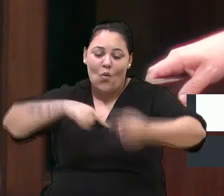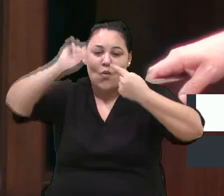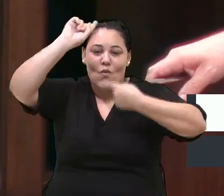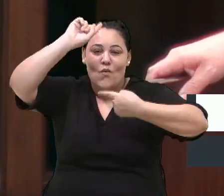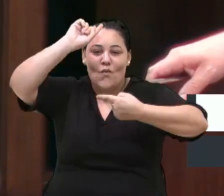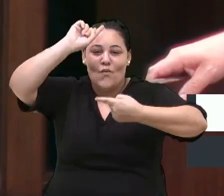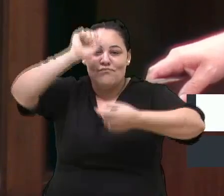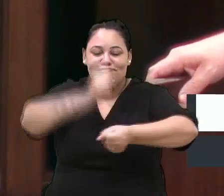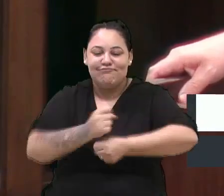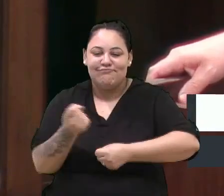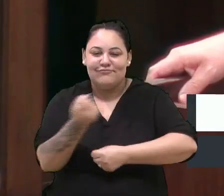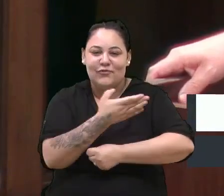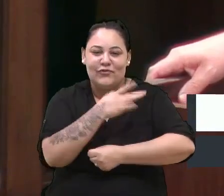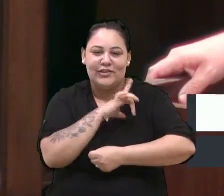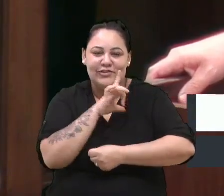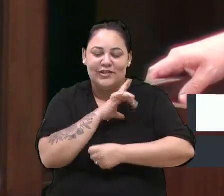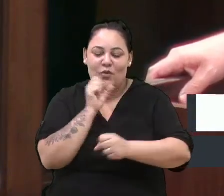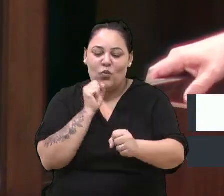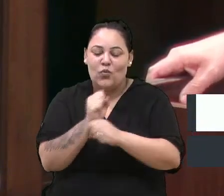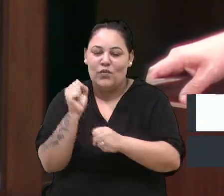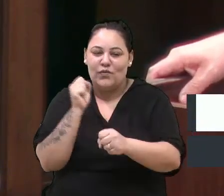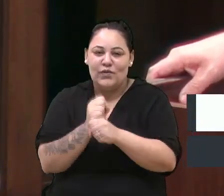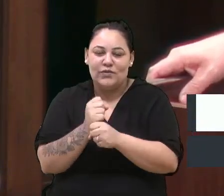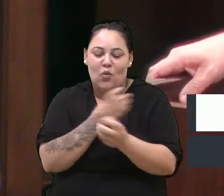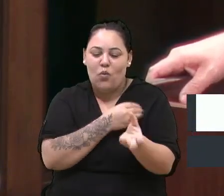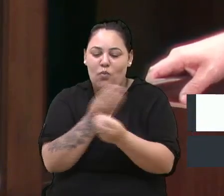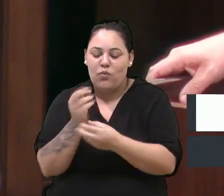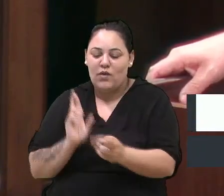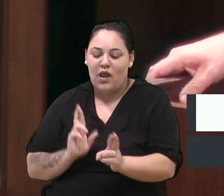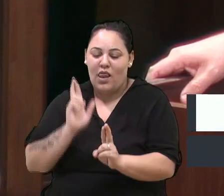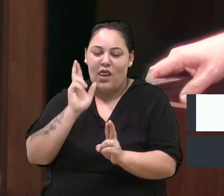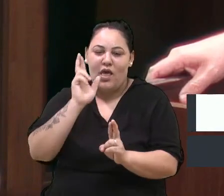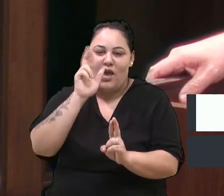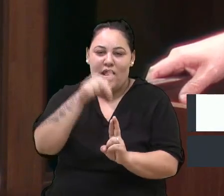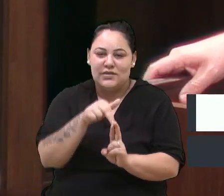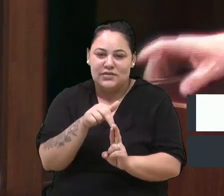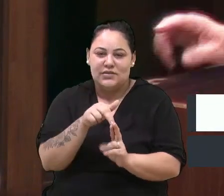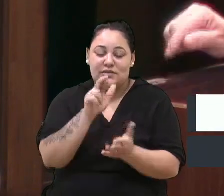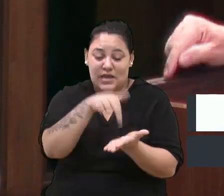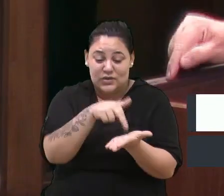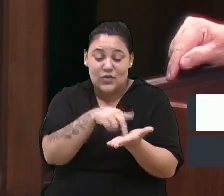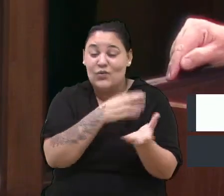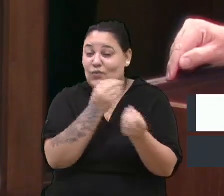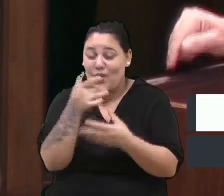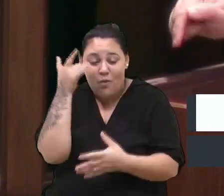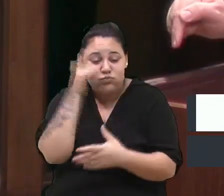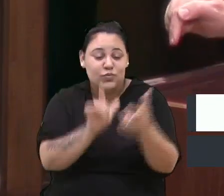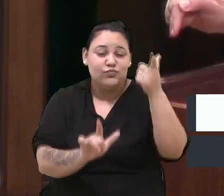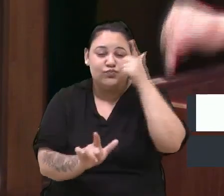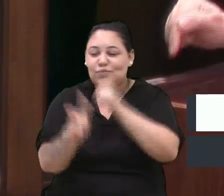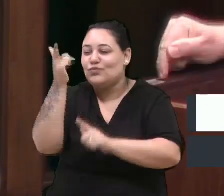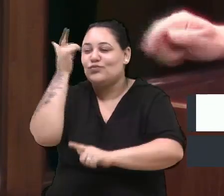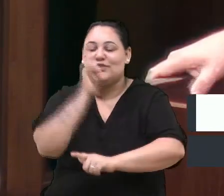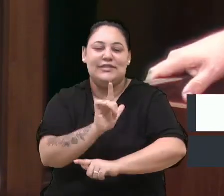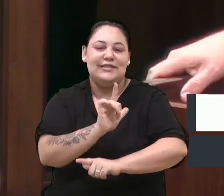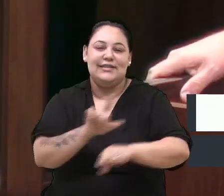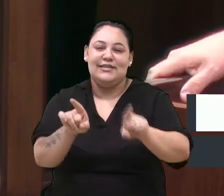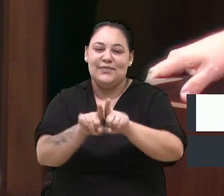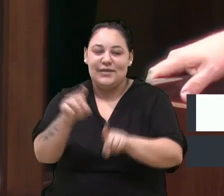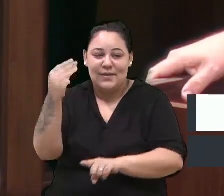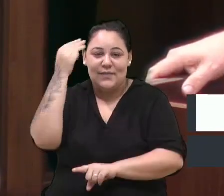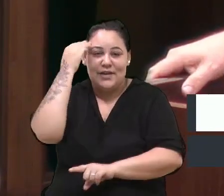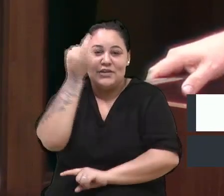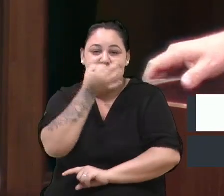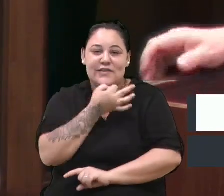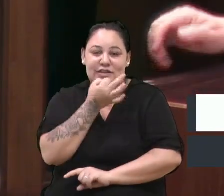ano repleto de realizações, com muitas conquistas, mas também sempre tendo em mente, né, a nossa cidade de Caxias do